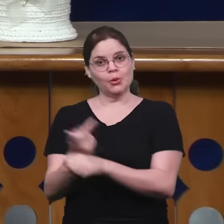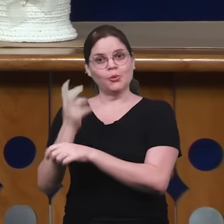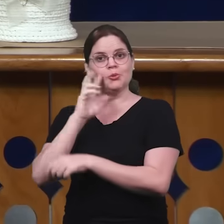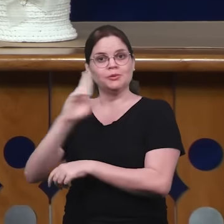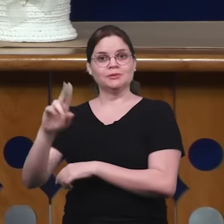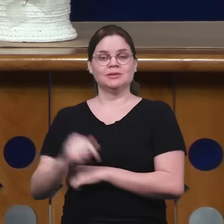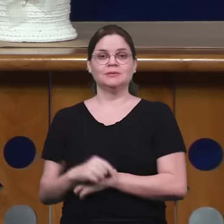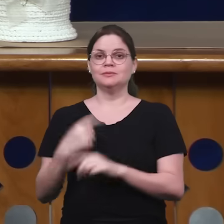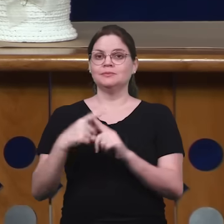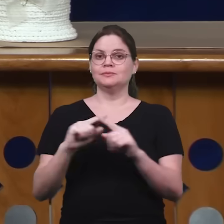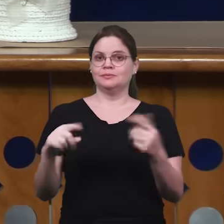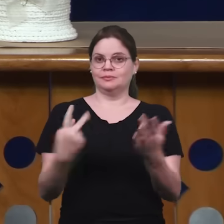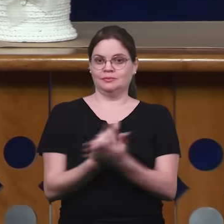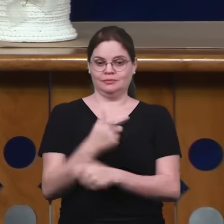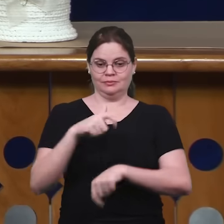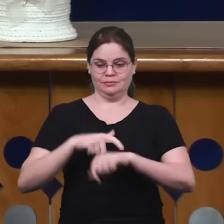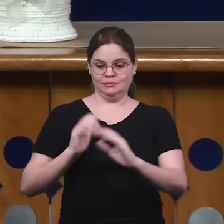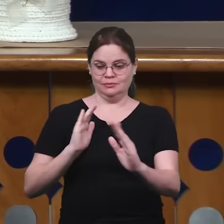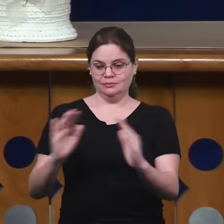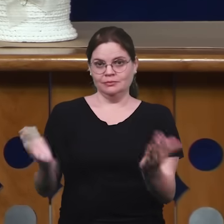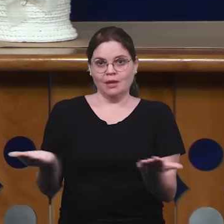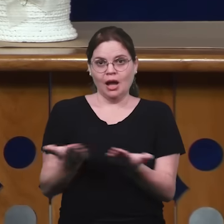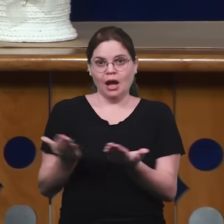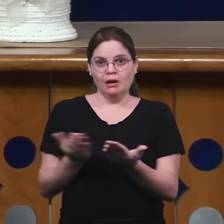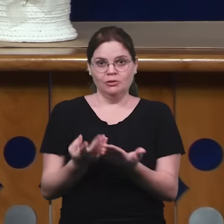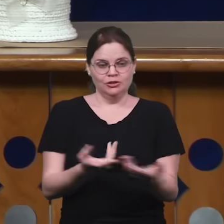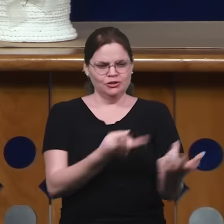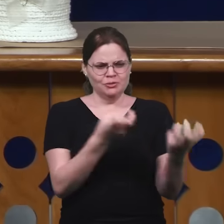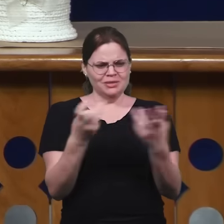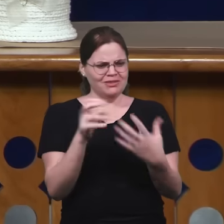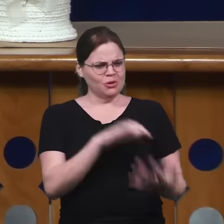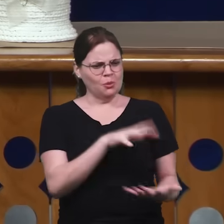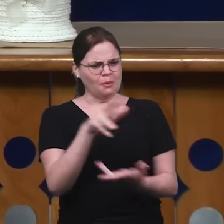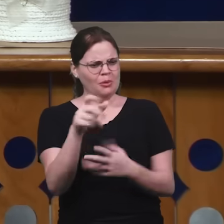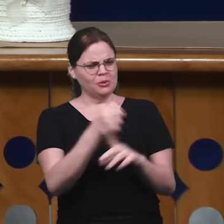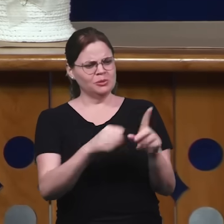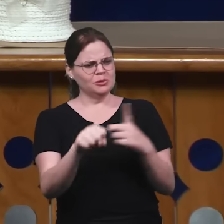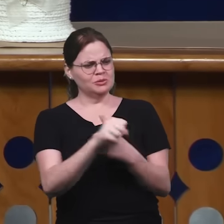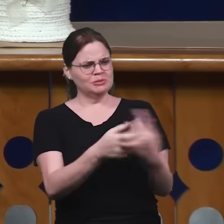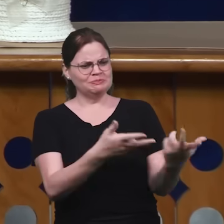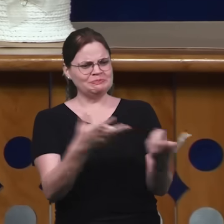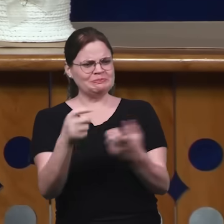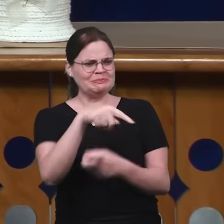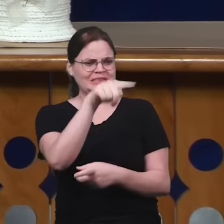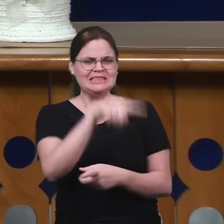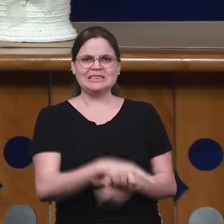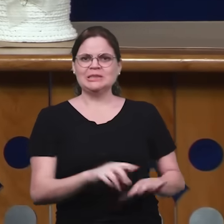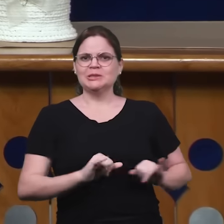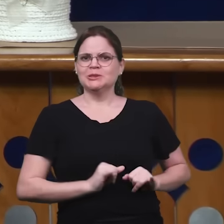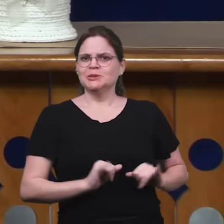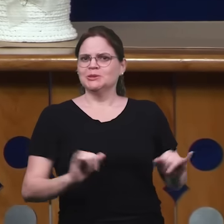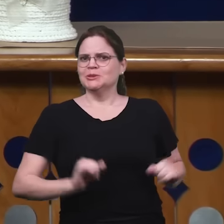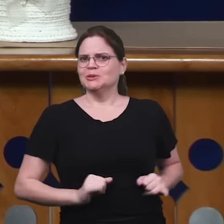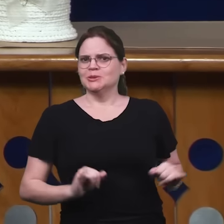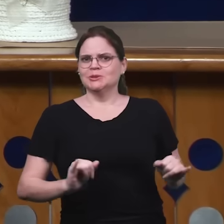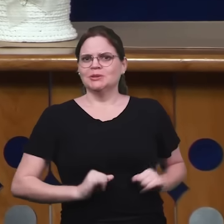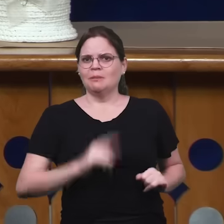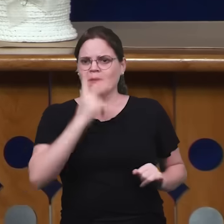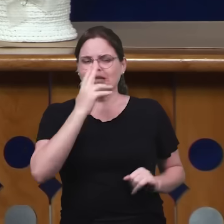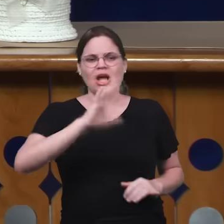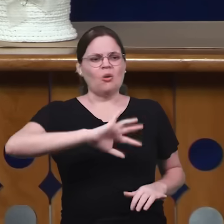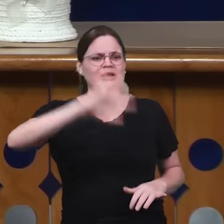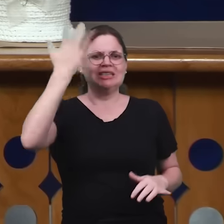nossos dias, a situação do mundo que nós vivemos, tem colocado o homem como refém, né? Refém das